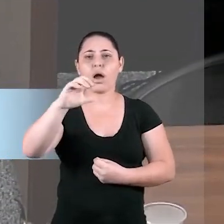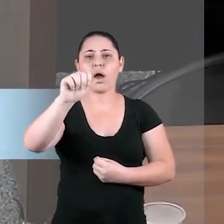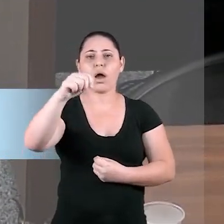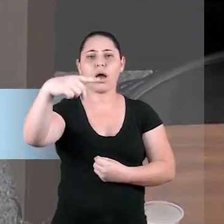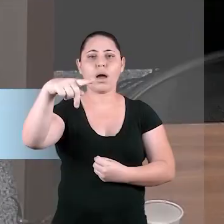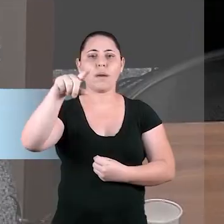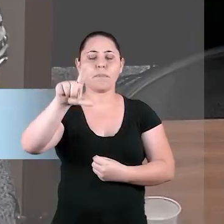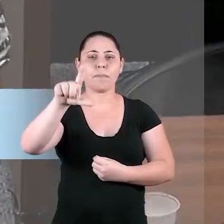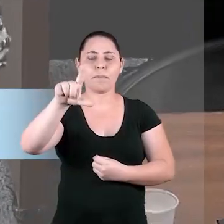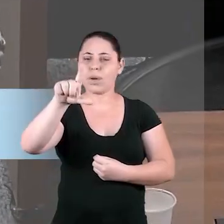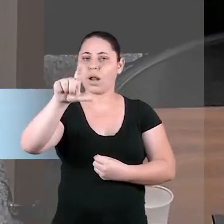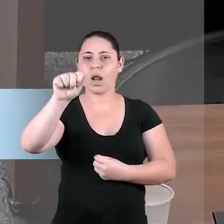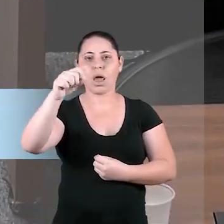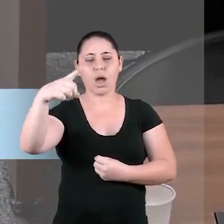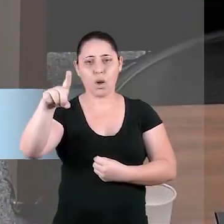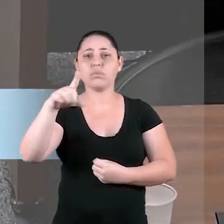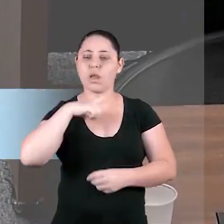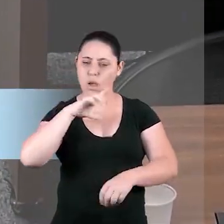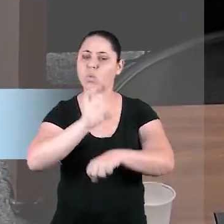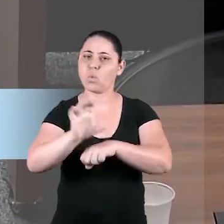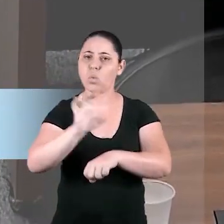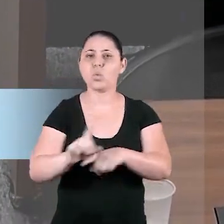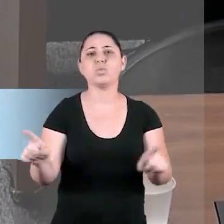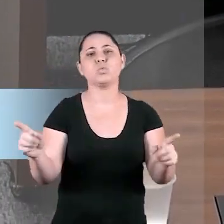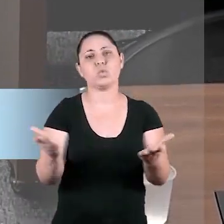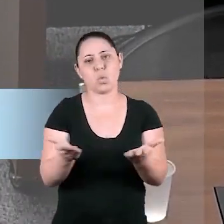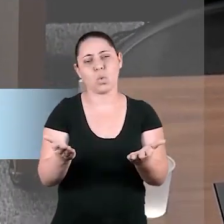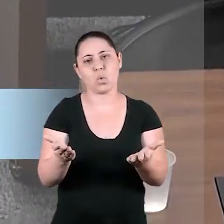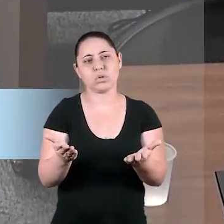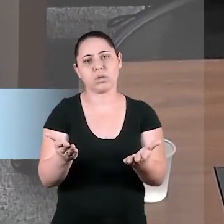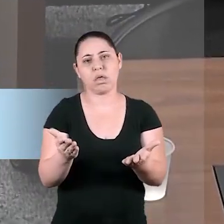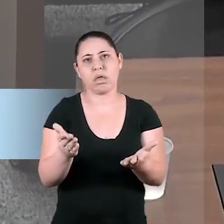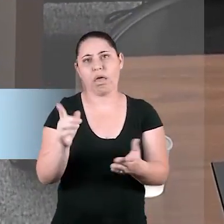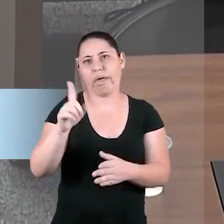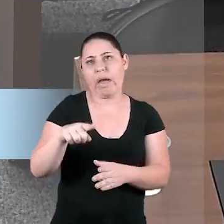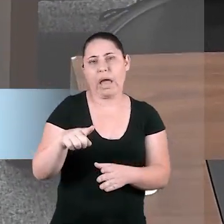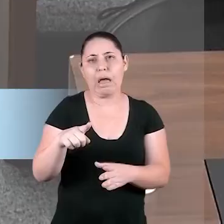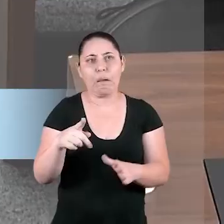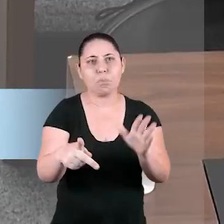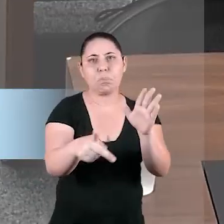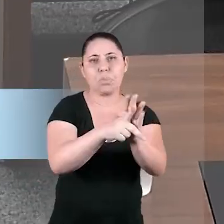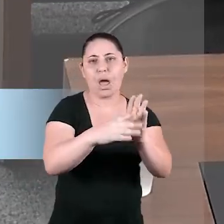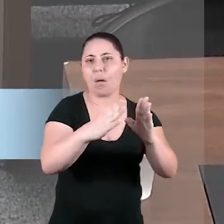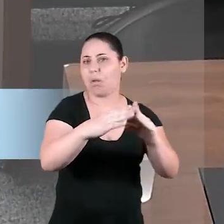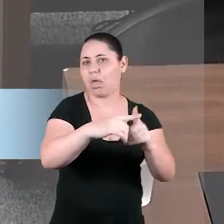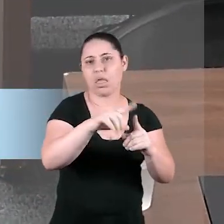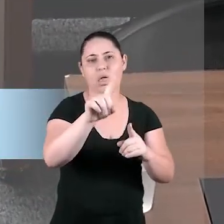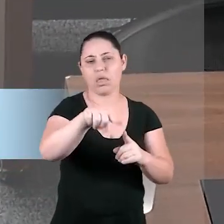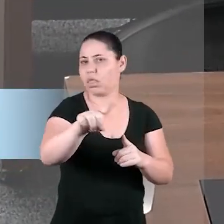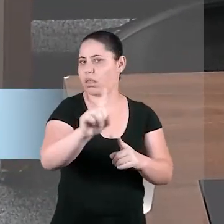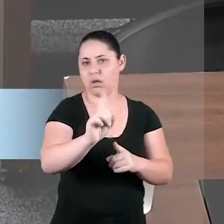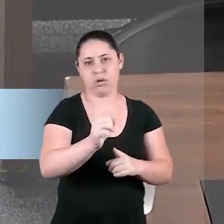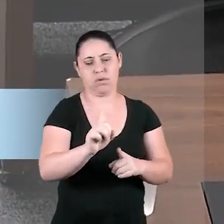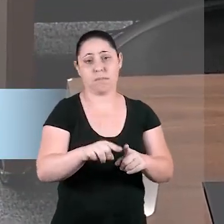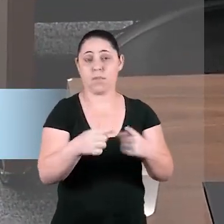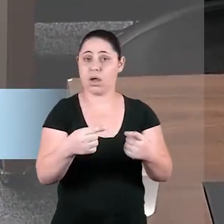Hoje em dia nós temos cursos de capelania, então não necessariamente tem que ser de uma determinada religião, mas ele